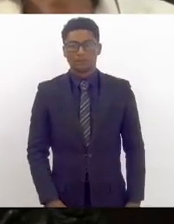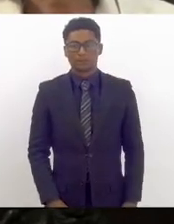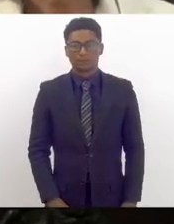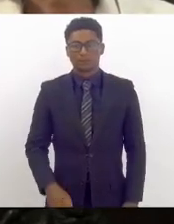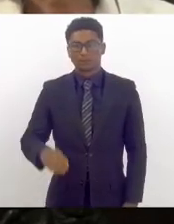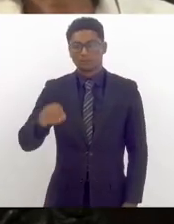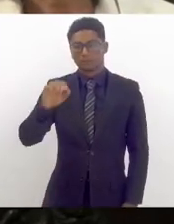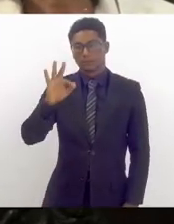Fábio Silva,